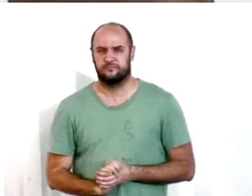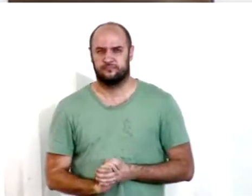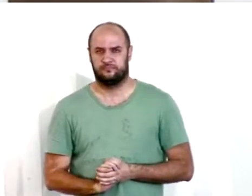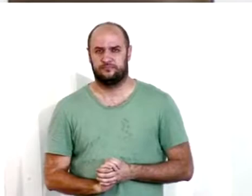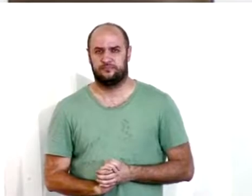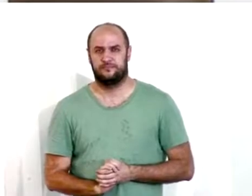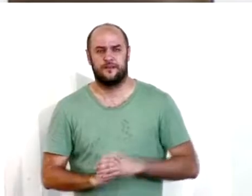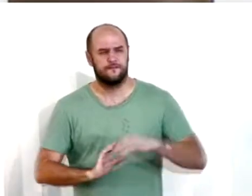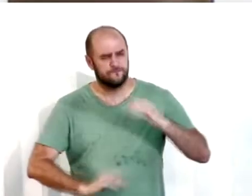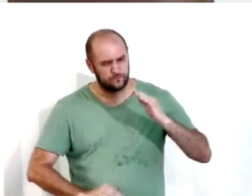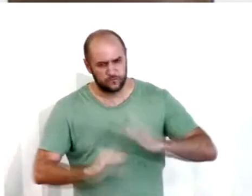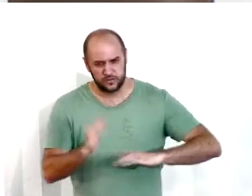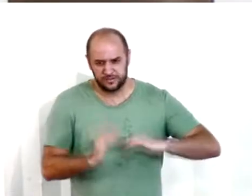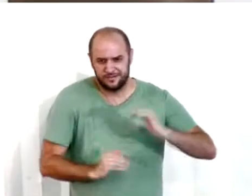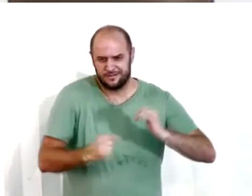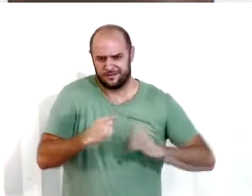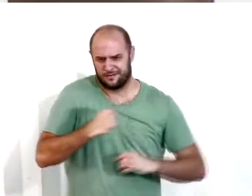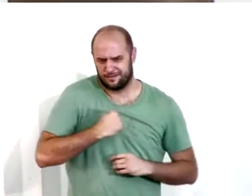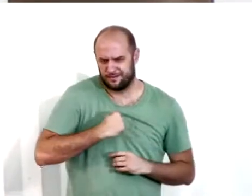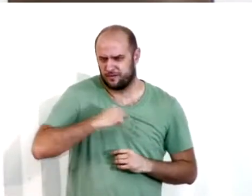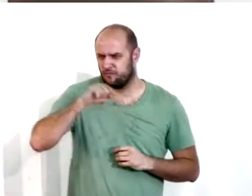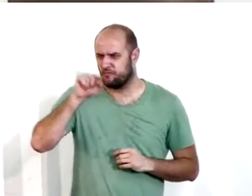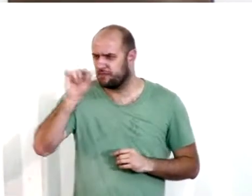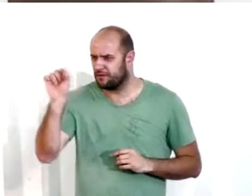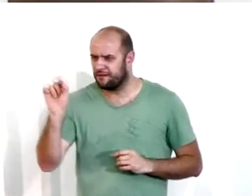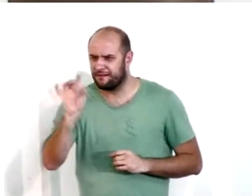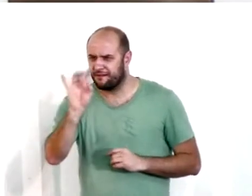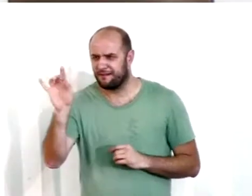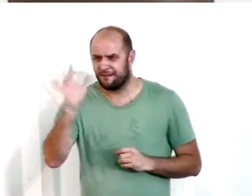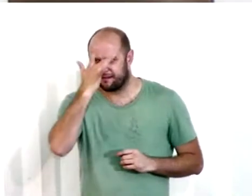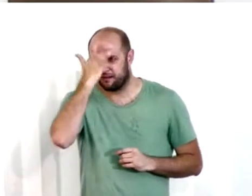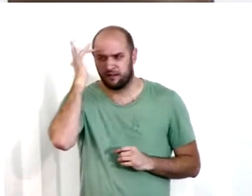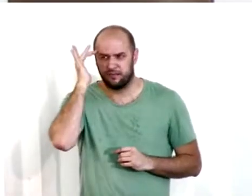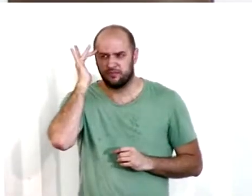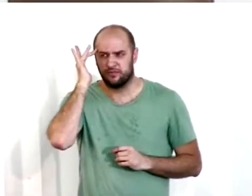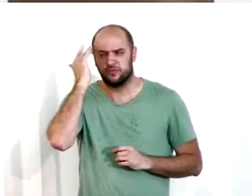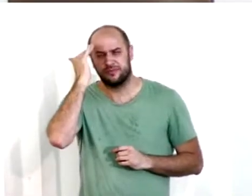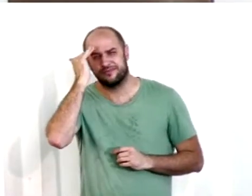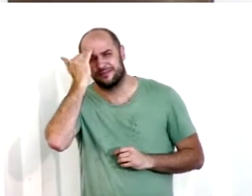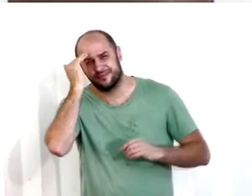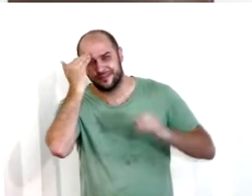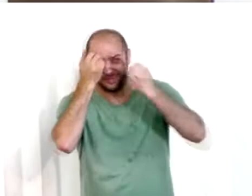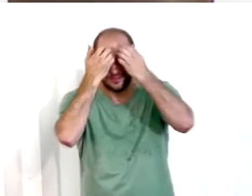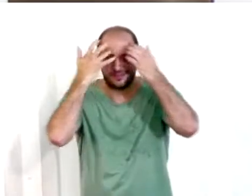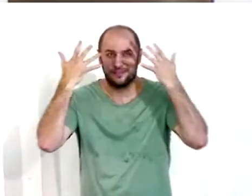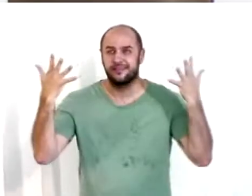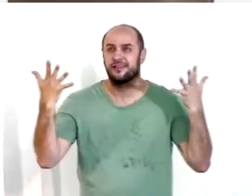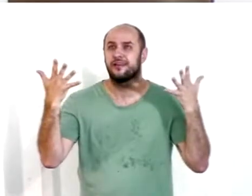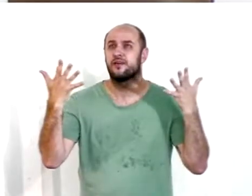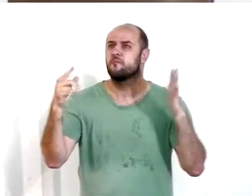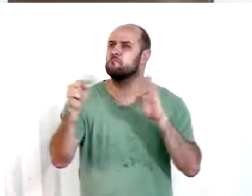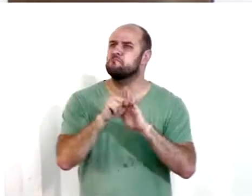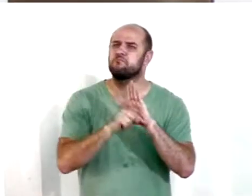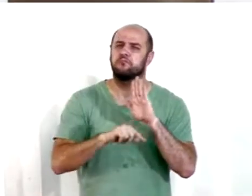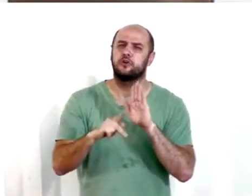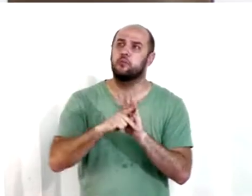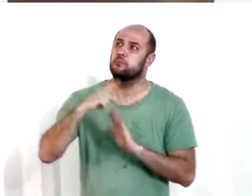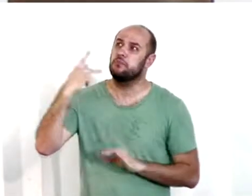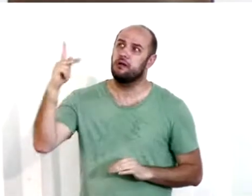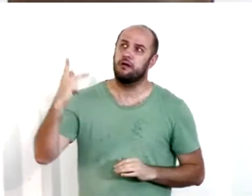tem que fazer com que eu e você venhamos a entender a realidade de como nós devemos viver.